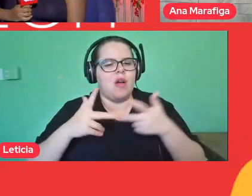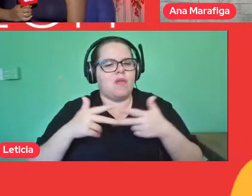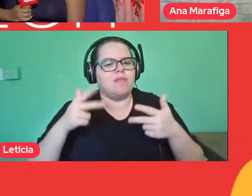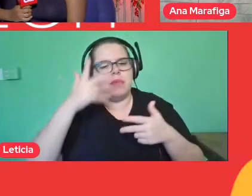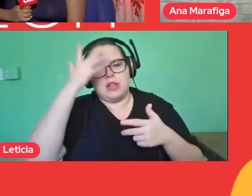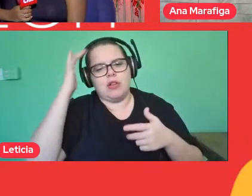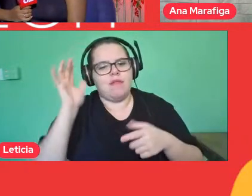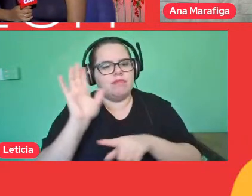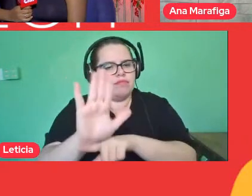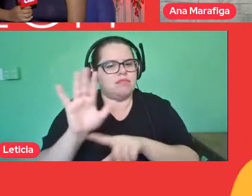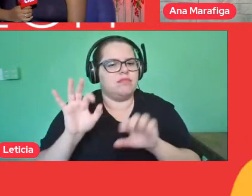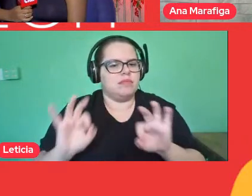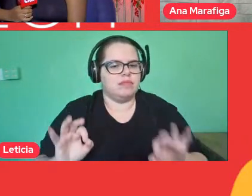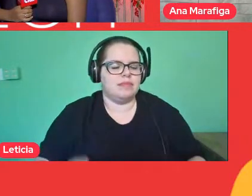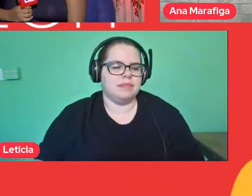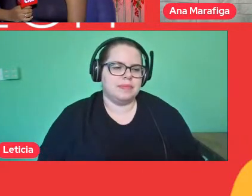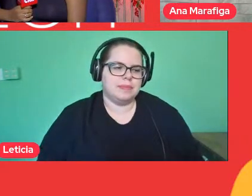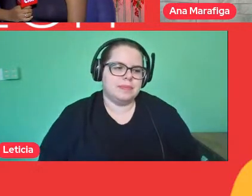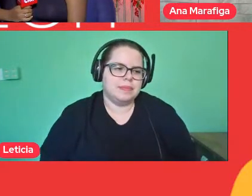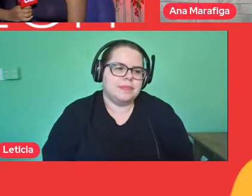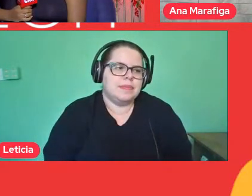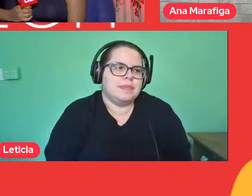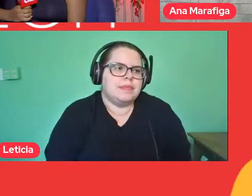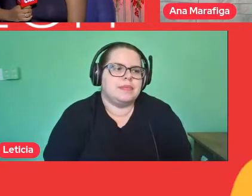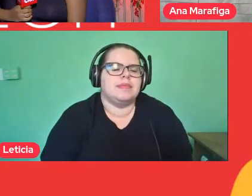ajudar também.